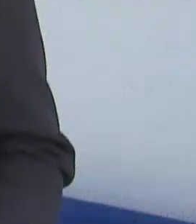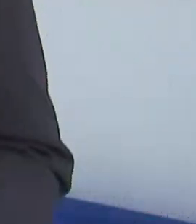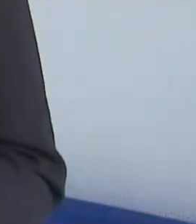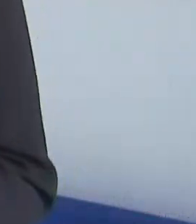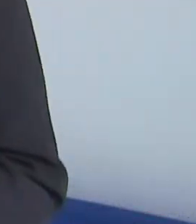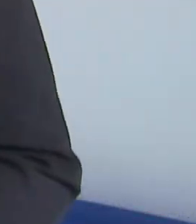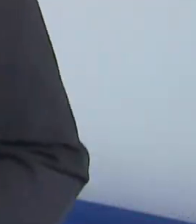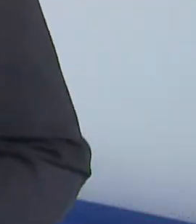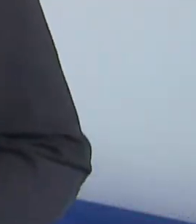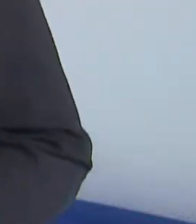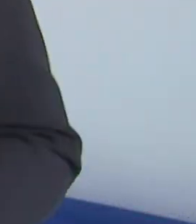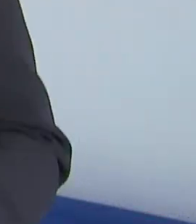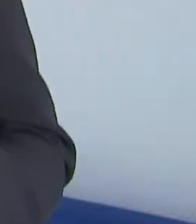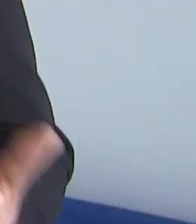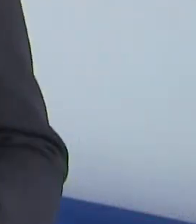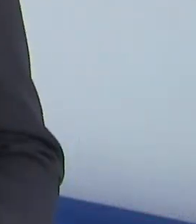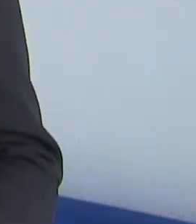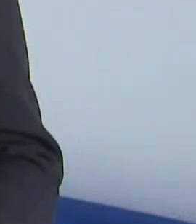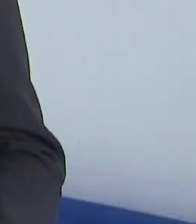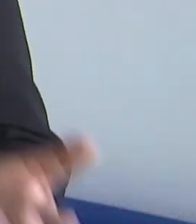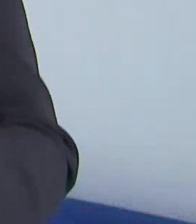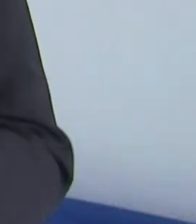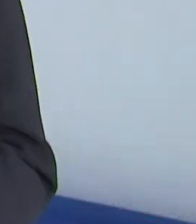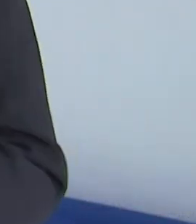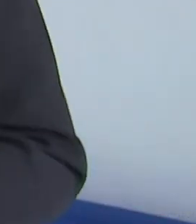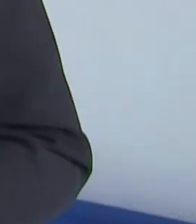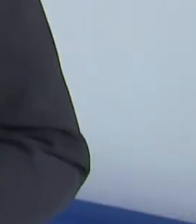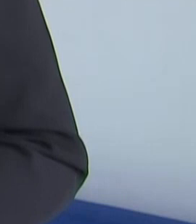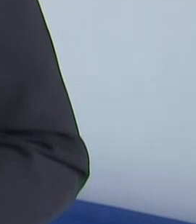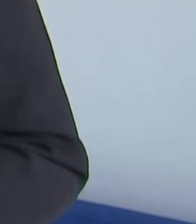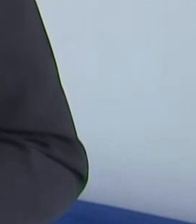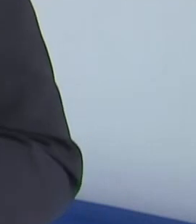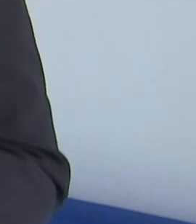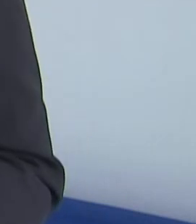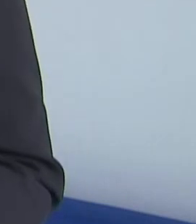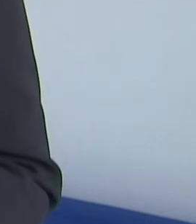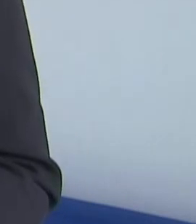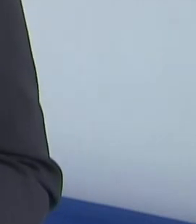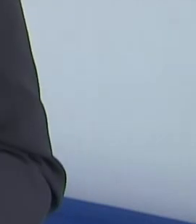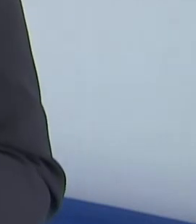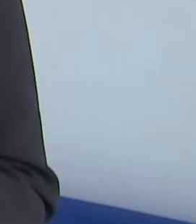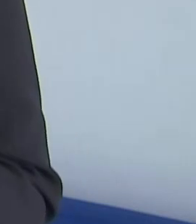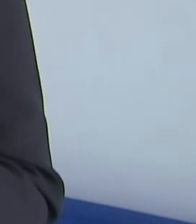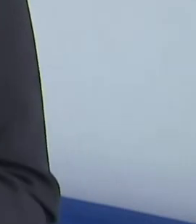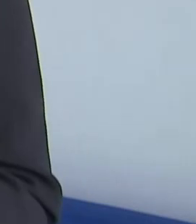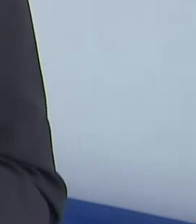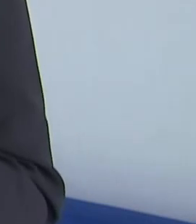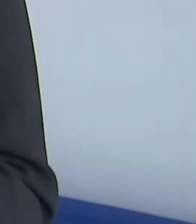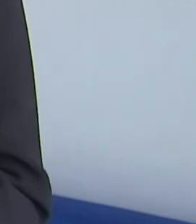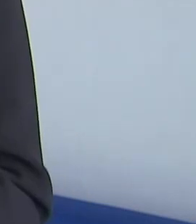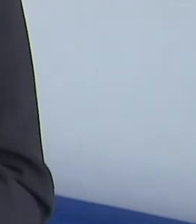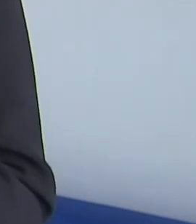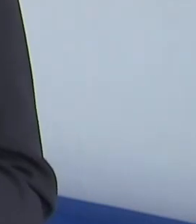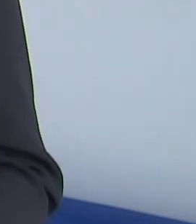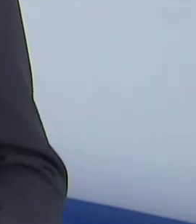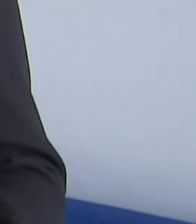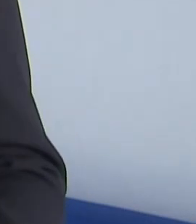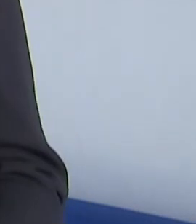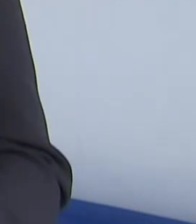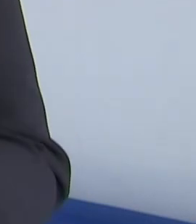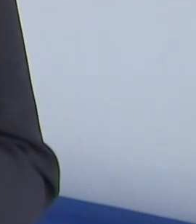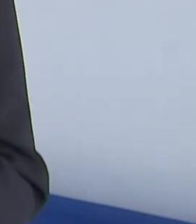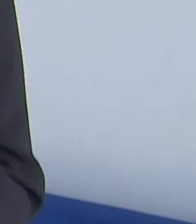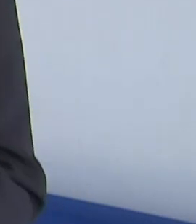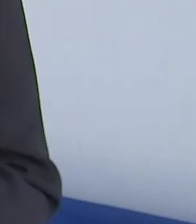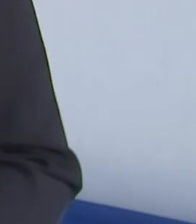O microempreendedor individual que está pensando em fechar o negócio tem algumas obrigações a cumprir,